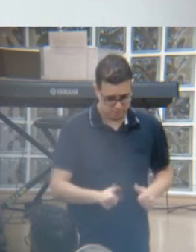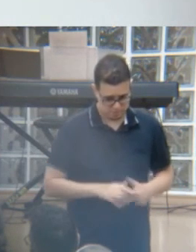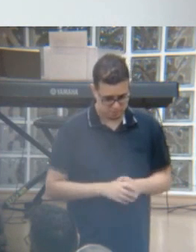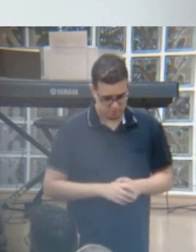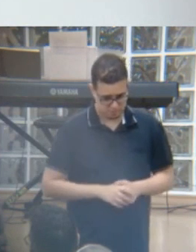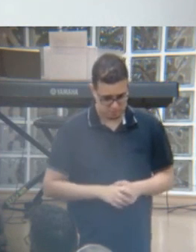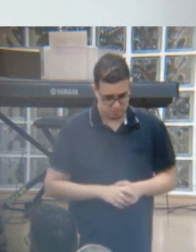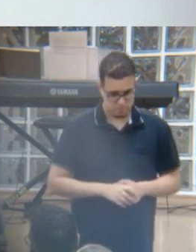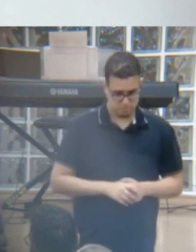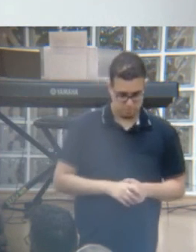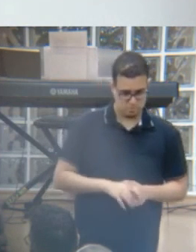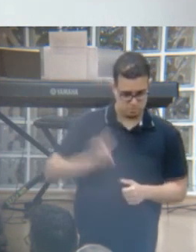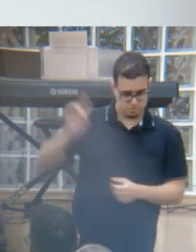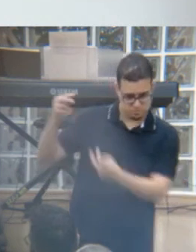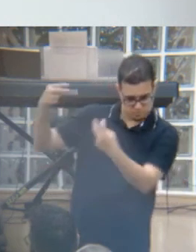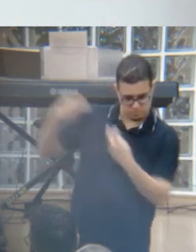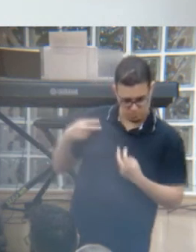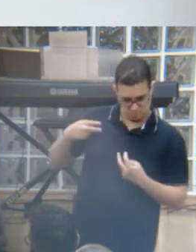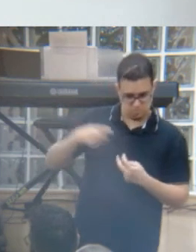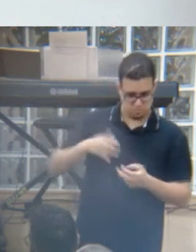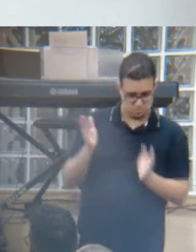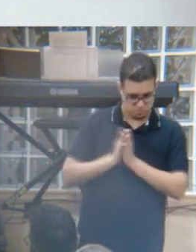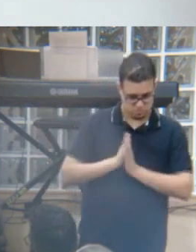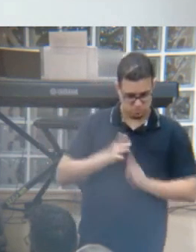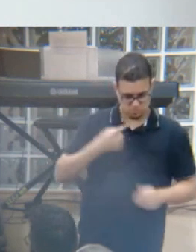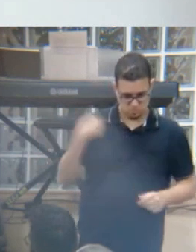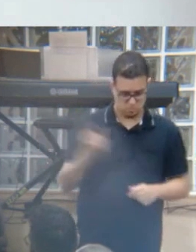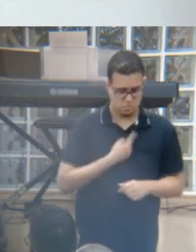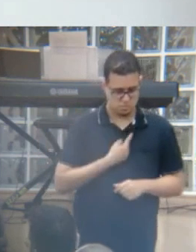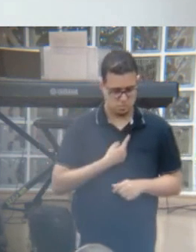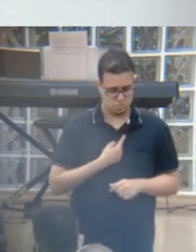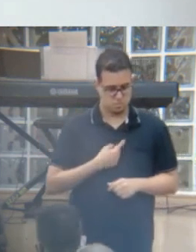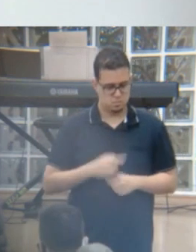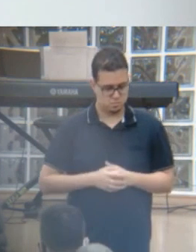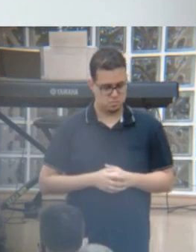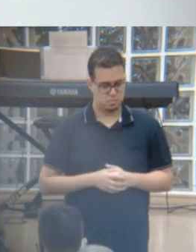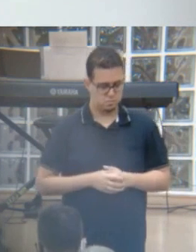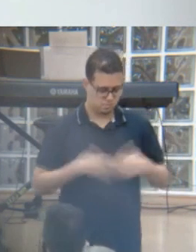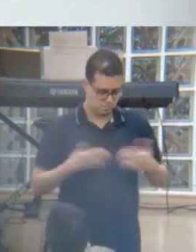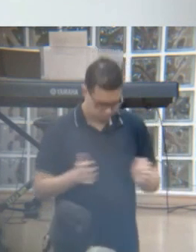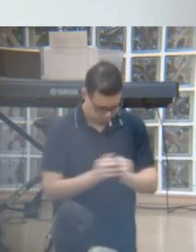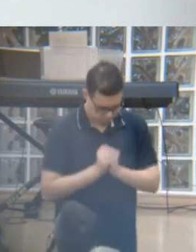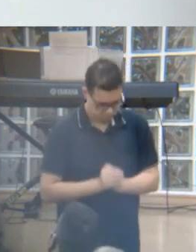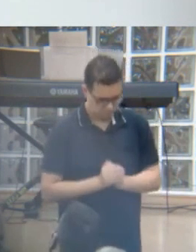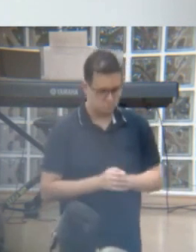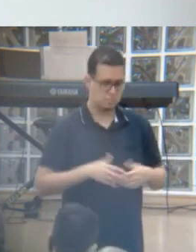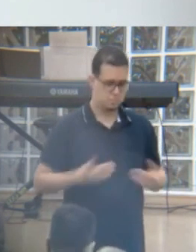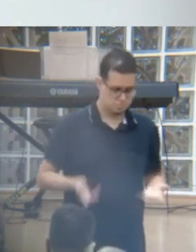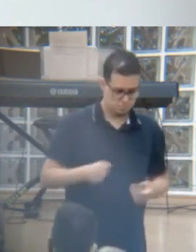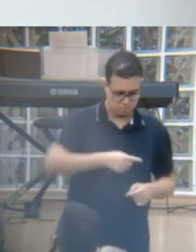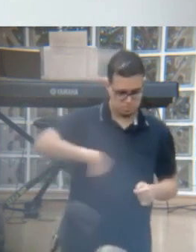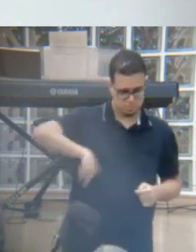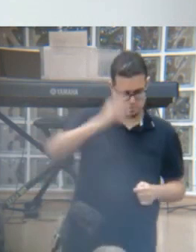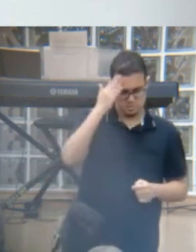e provê segundo a sua vontade. Amém, queridos? Sabendo disso, o